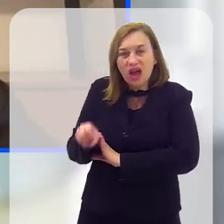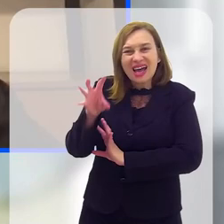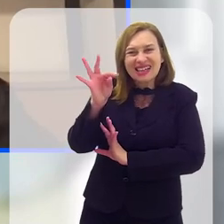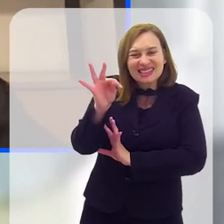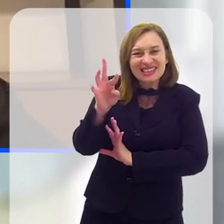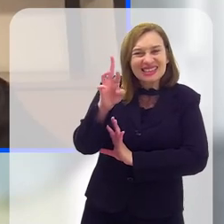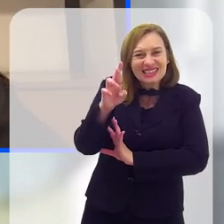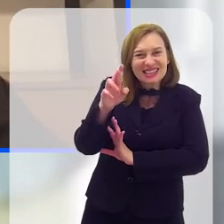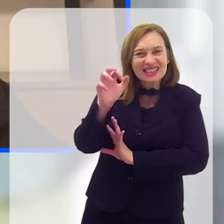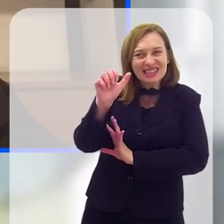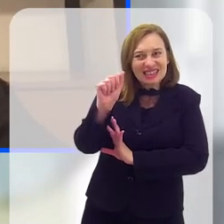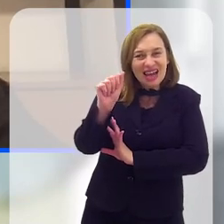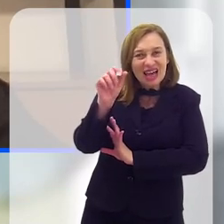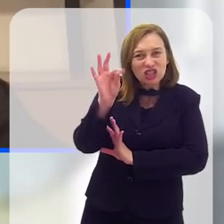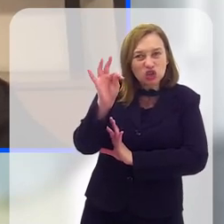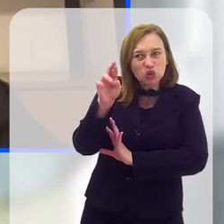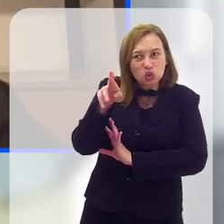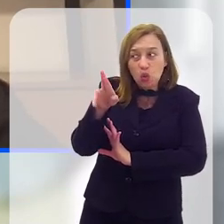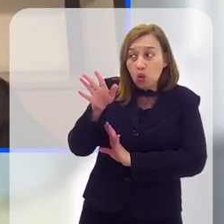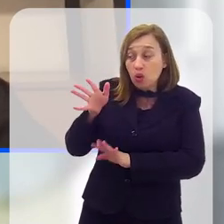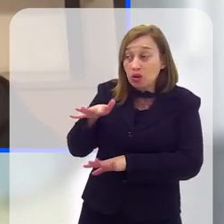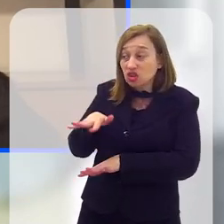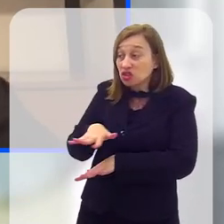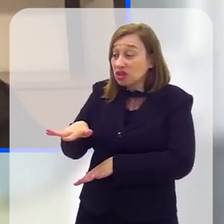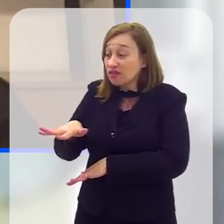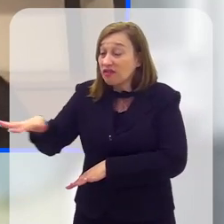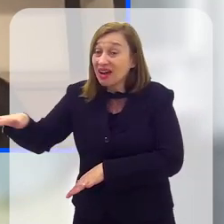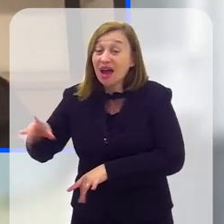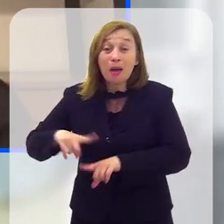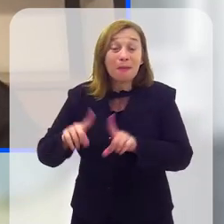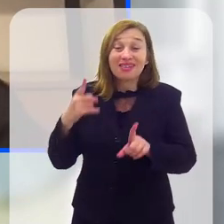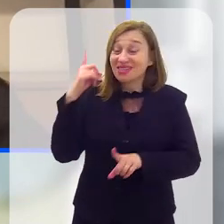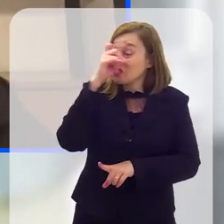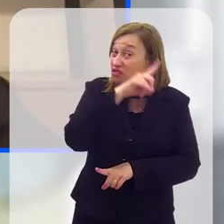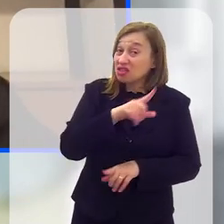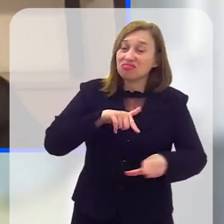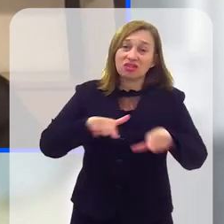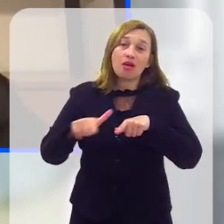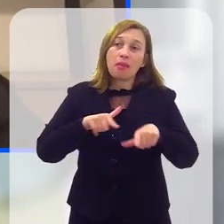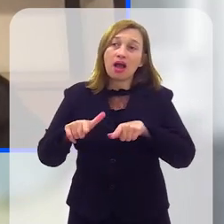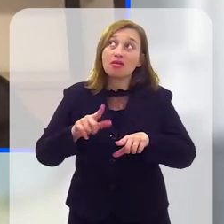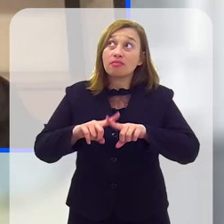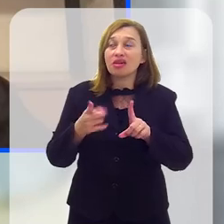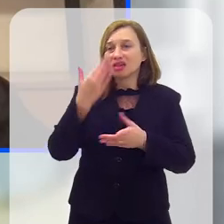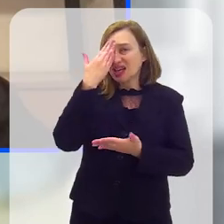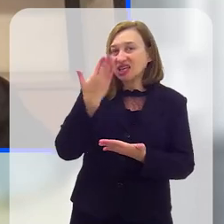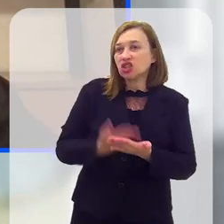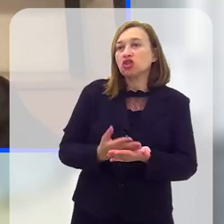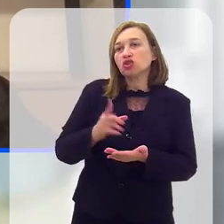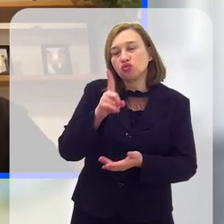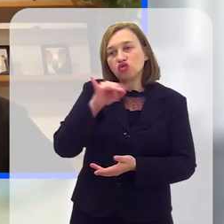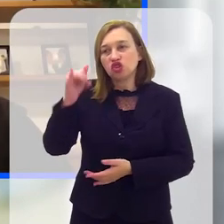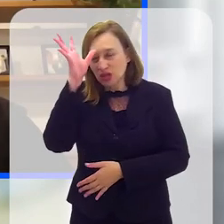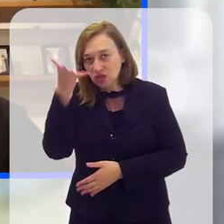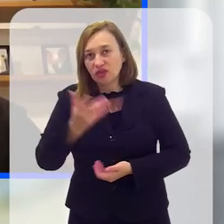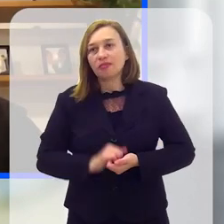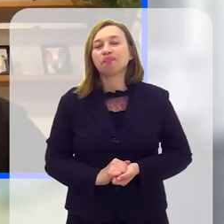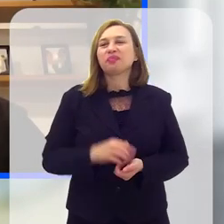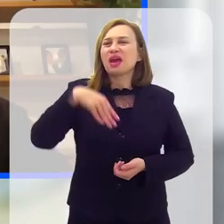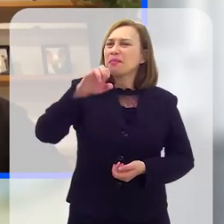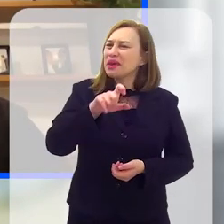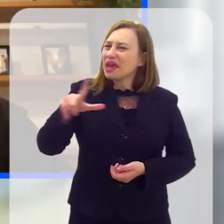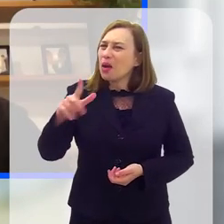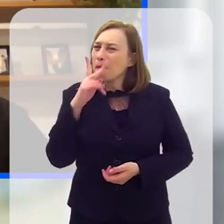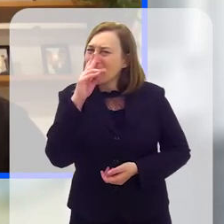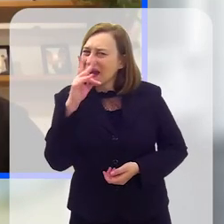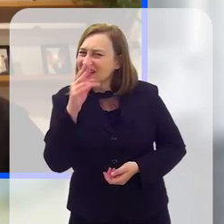nessa caçamba. Mas é um trabalho muito difícil e muito complexo, mas eu acredito que a gente vai conseguir trazer solução um dia para isso.